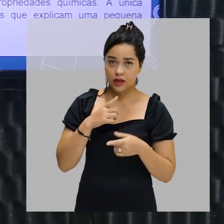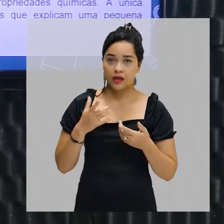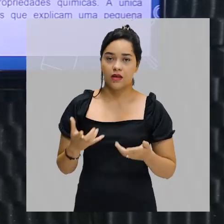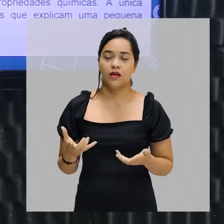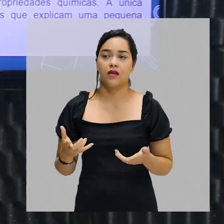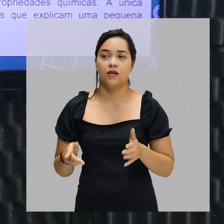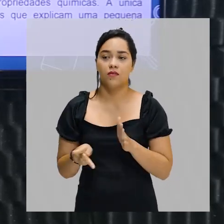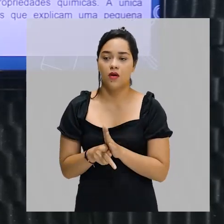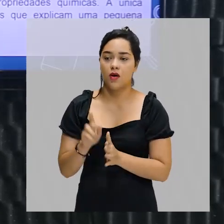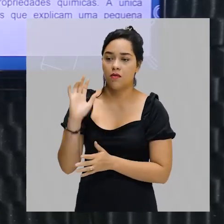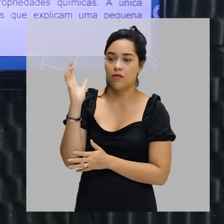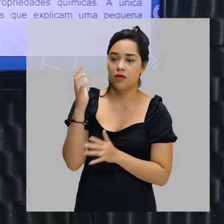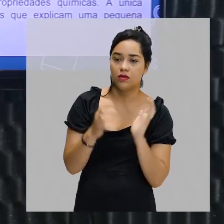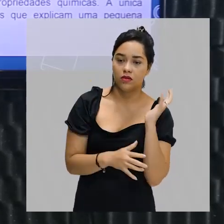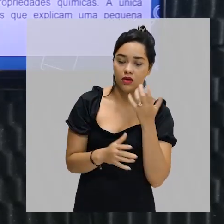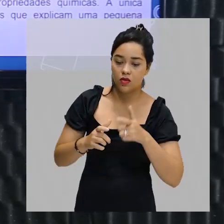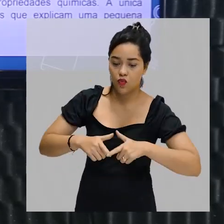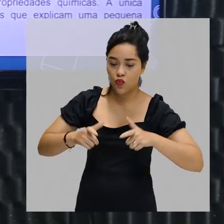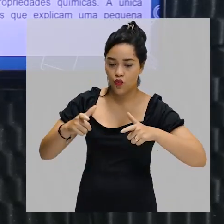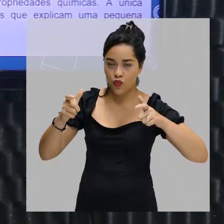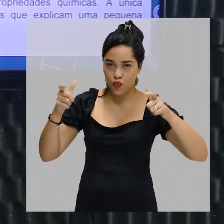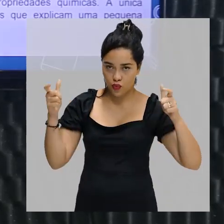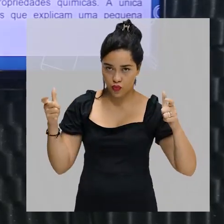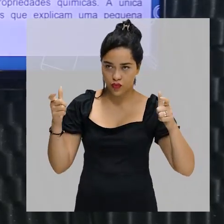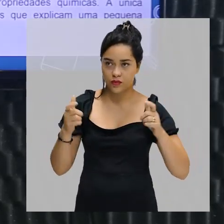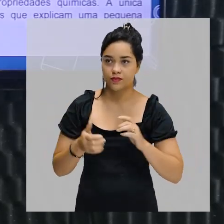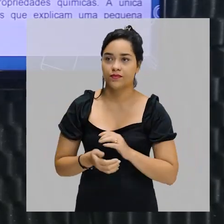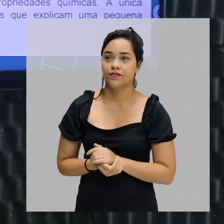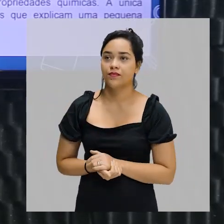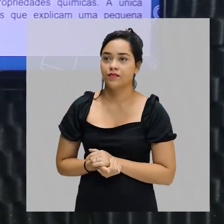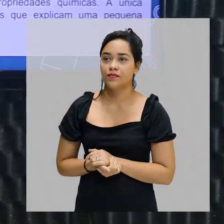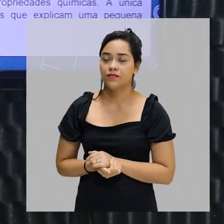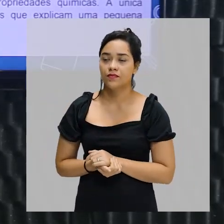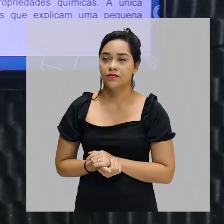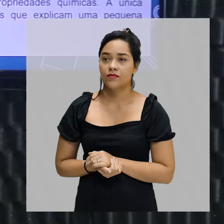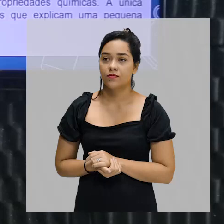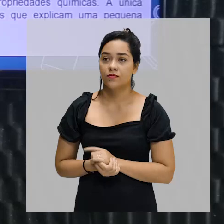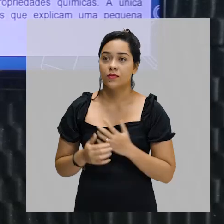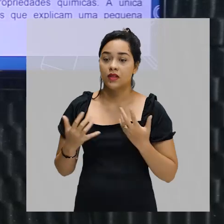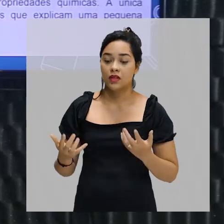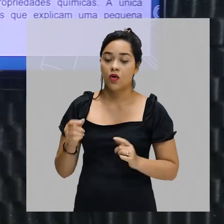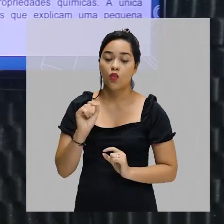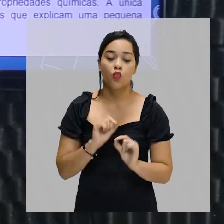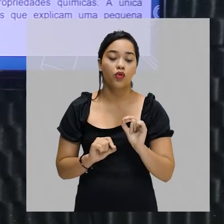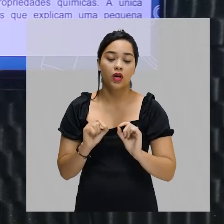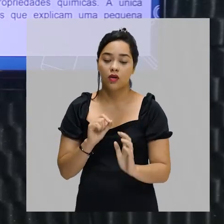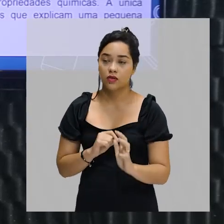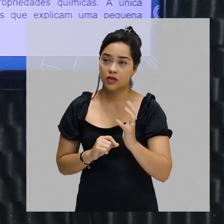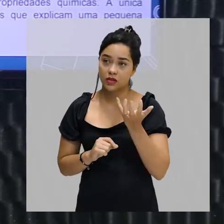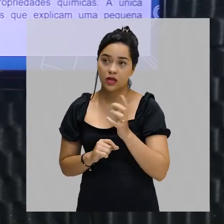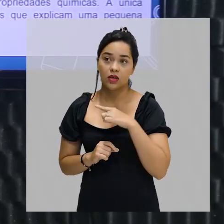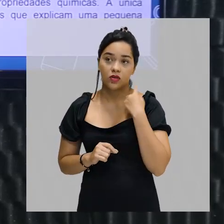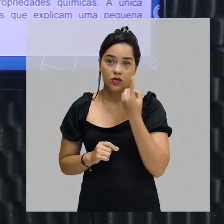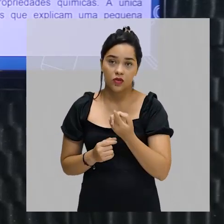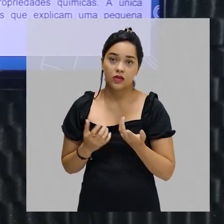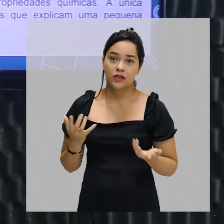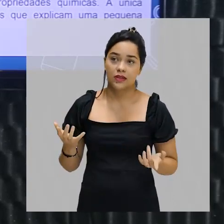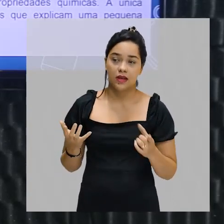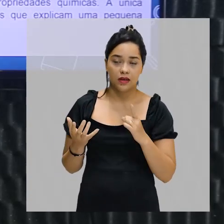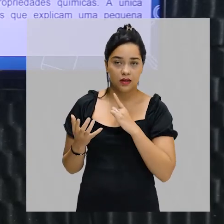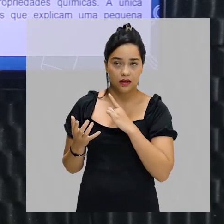né, na natureza em proporções significativas. Né? Isso. Então, o que, que nós vamos fazer? Nós vamos